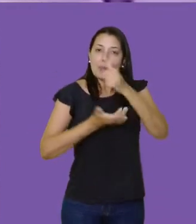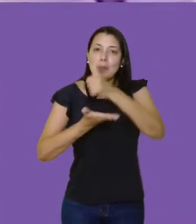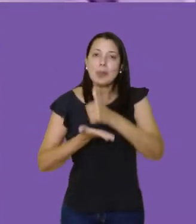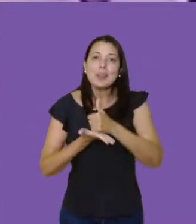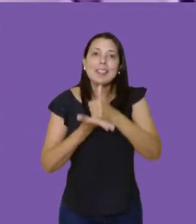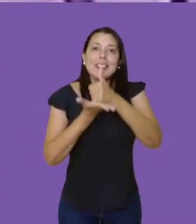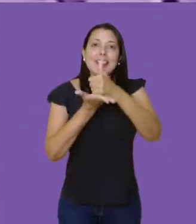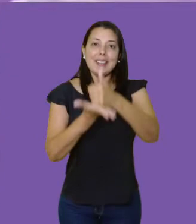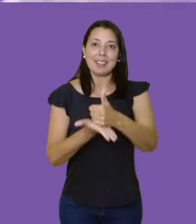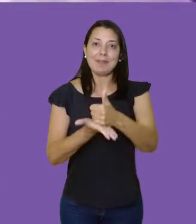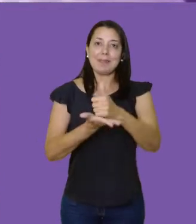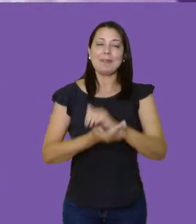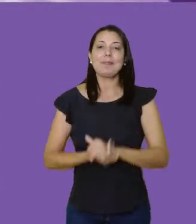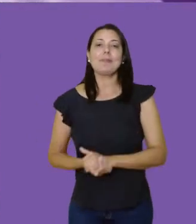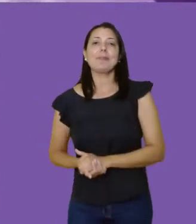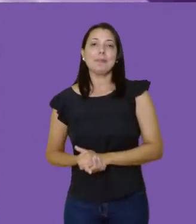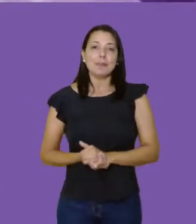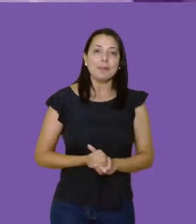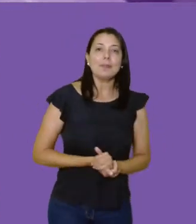de poder.